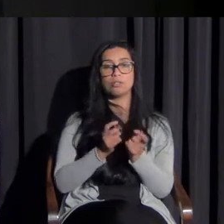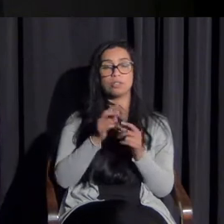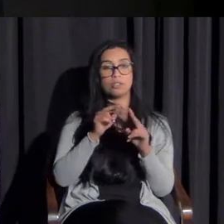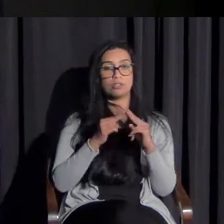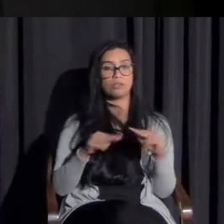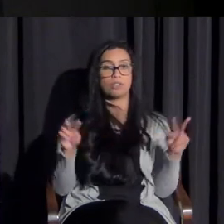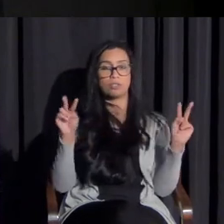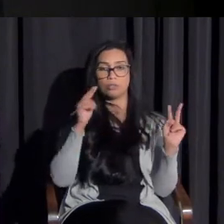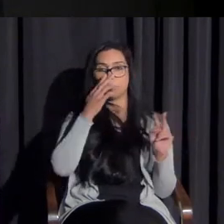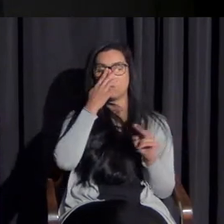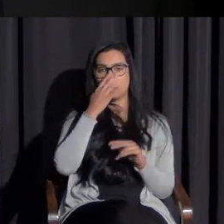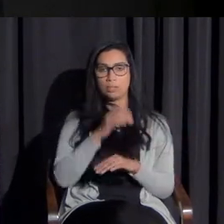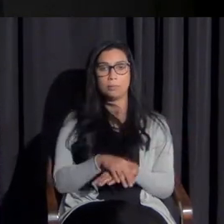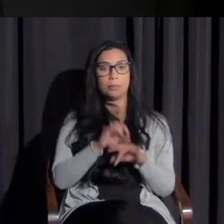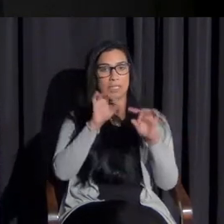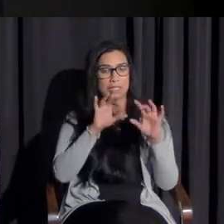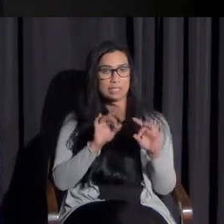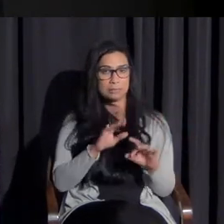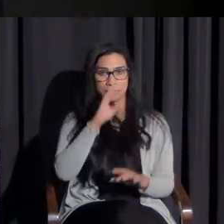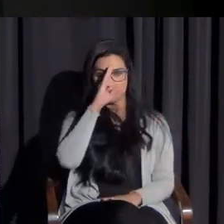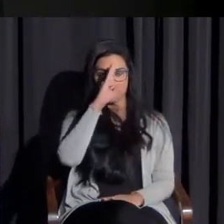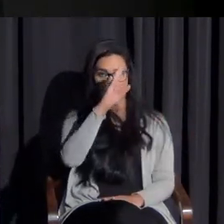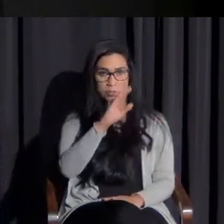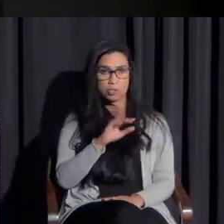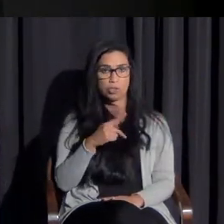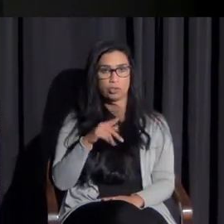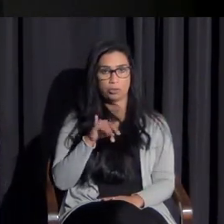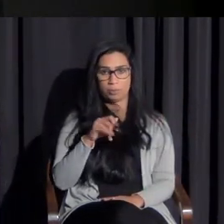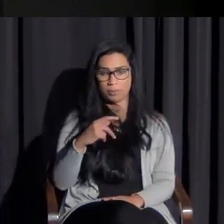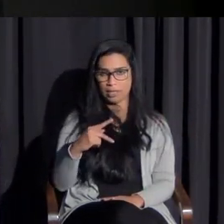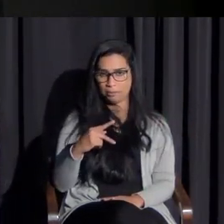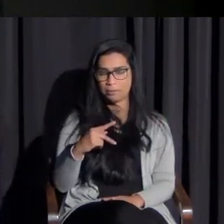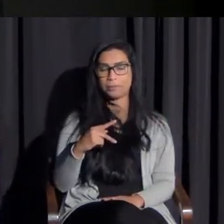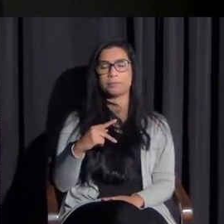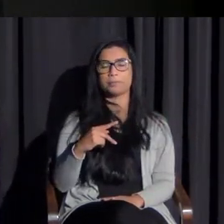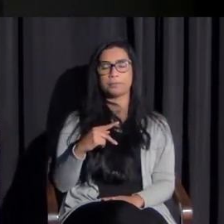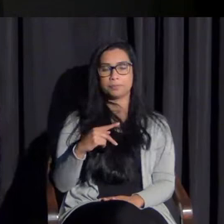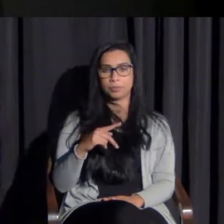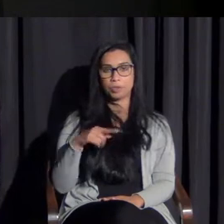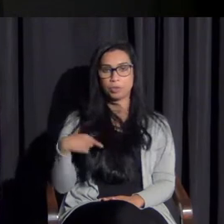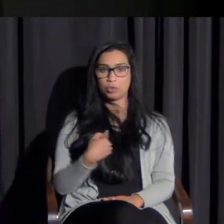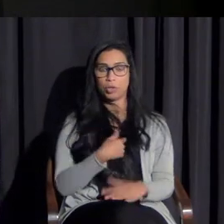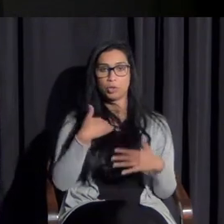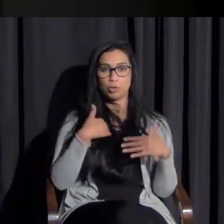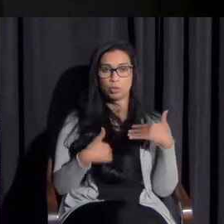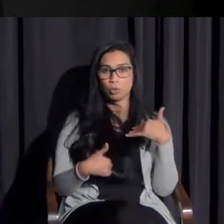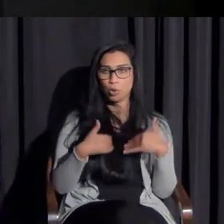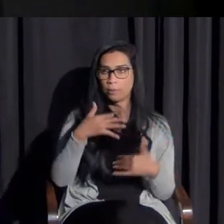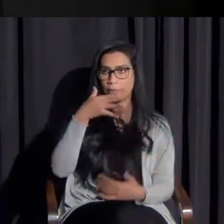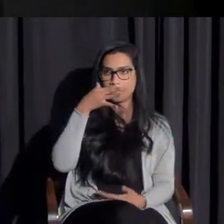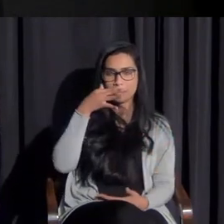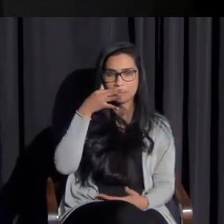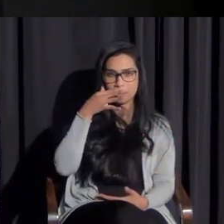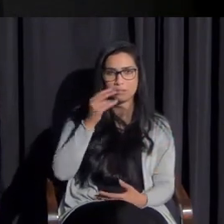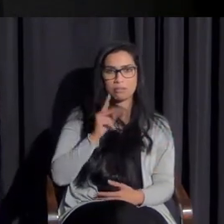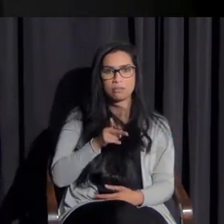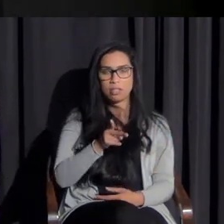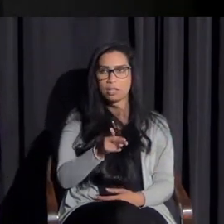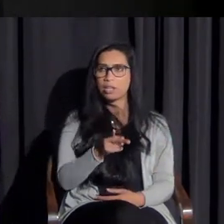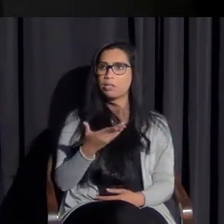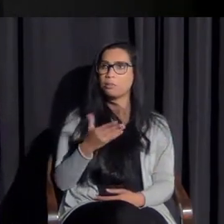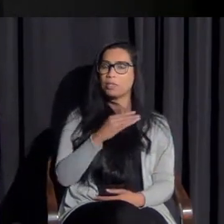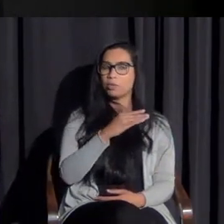em específico no PIA, mas também nos demais programas, a gente, enquanto corpo presente ali, com artistas educadores,